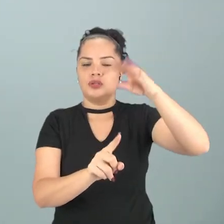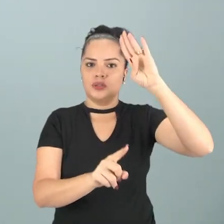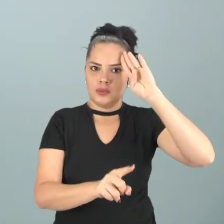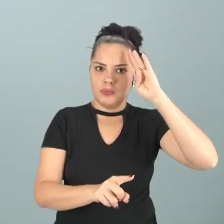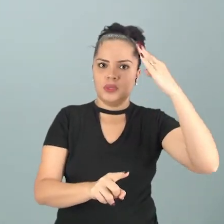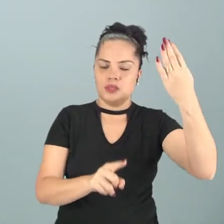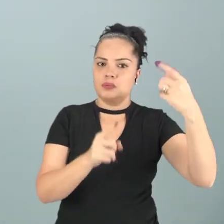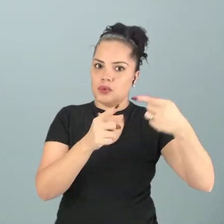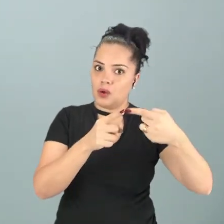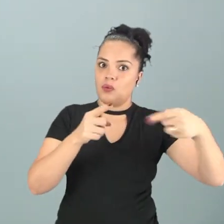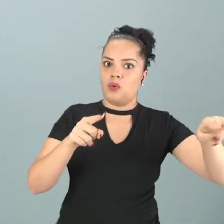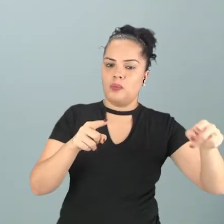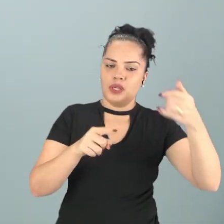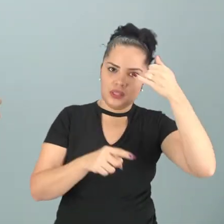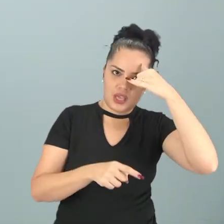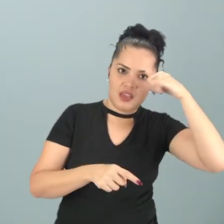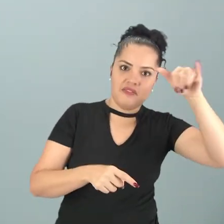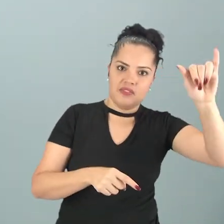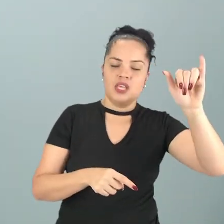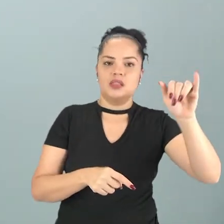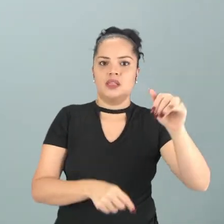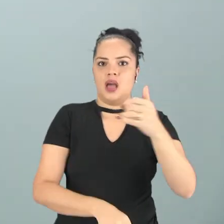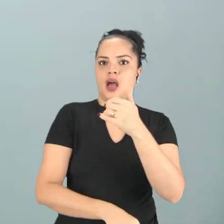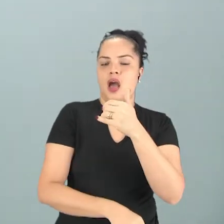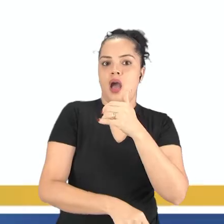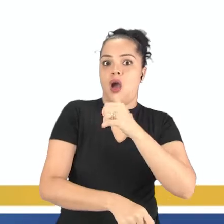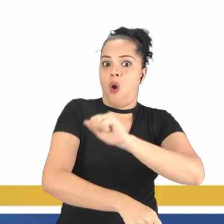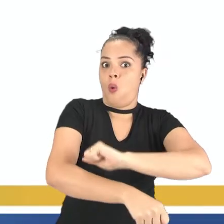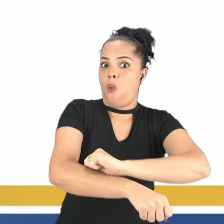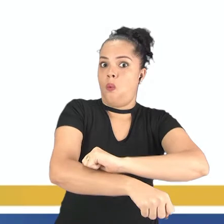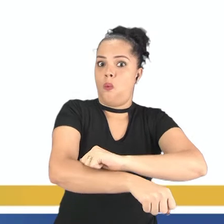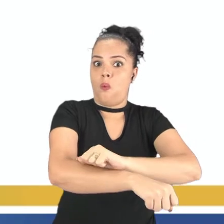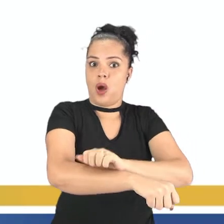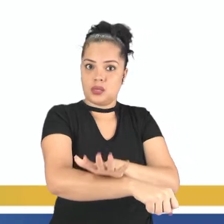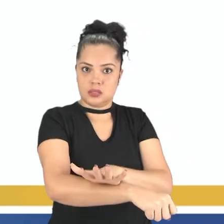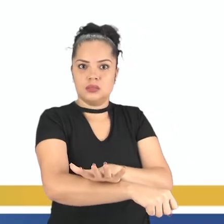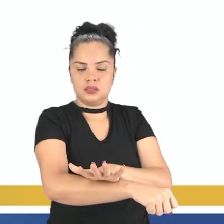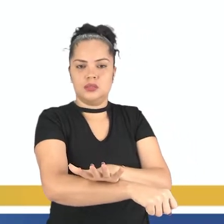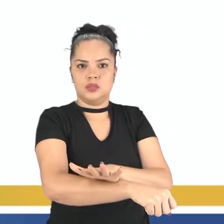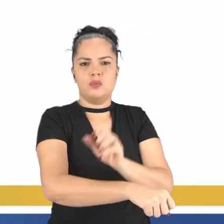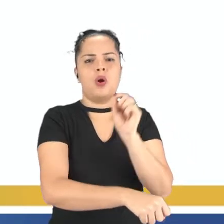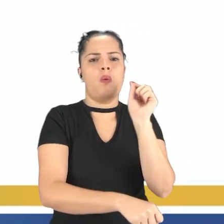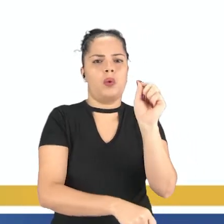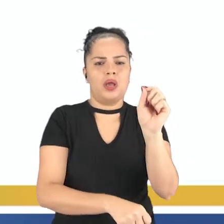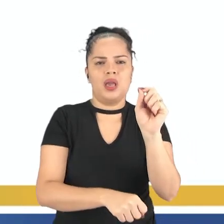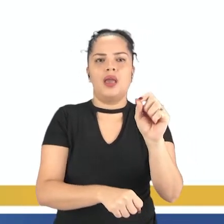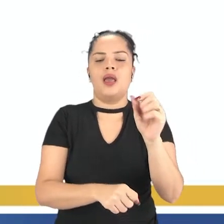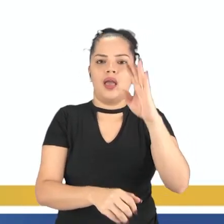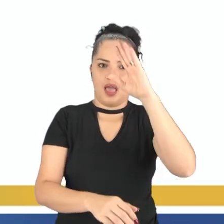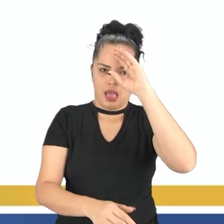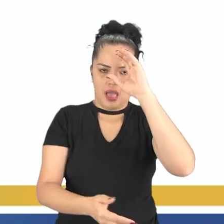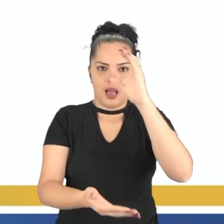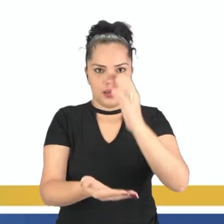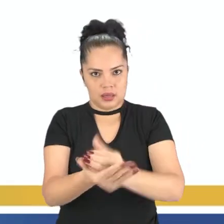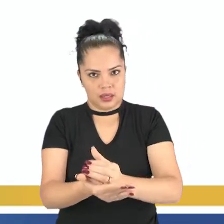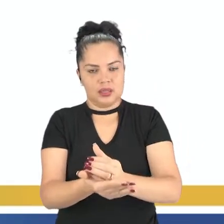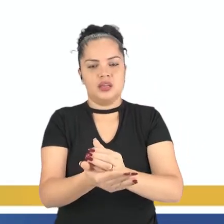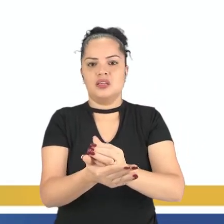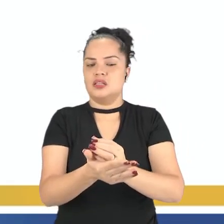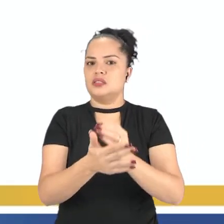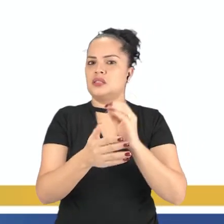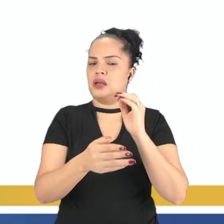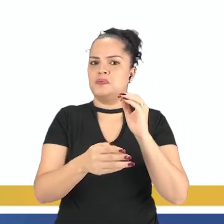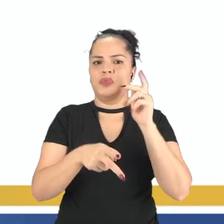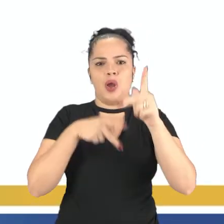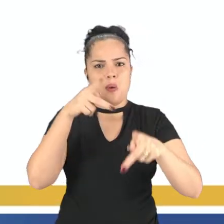combater o racismo no nosso país. Mas, afinal, o que é o racismo? Observe. O racismo é a crença em que uma raça, etnia